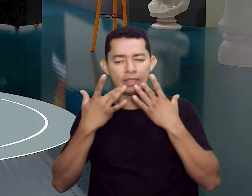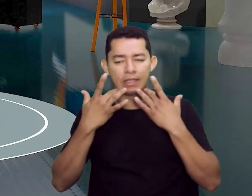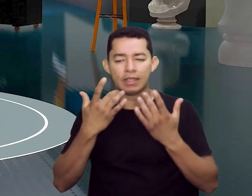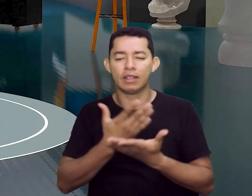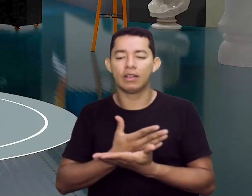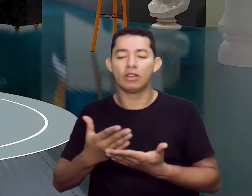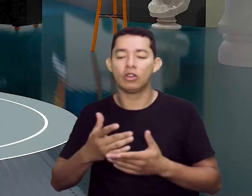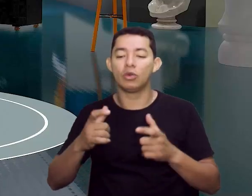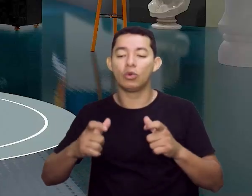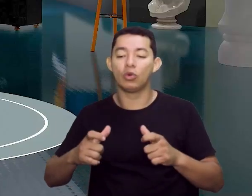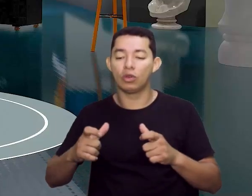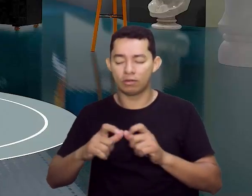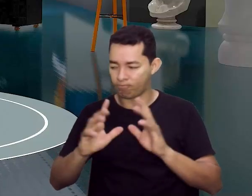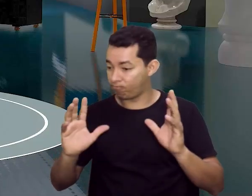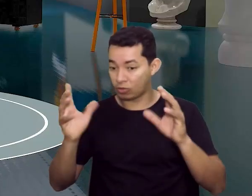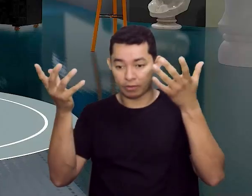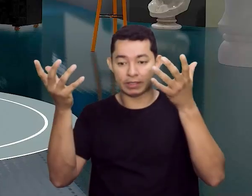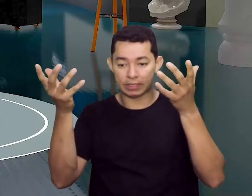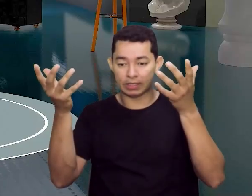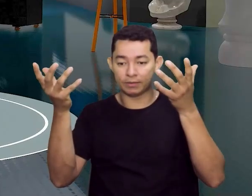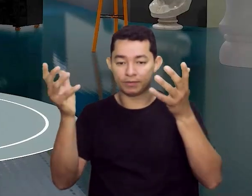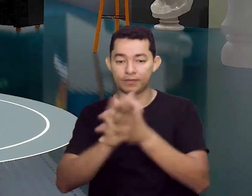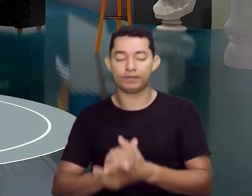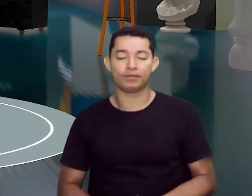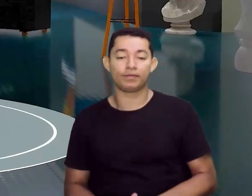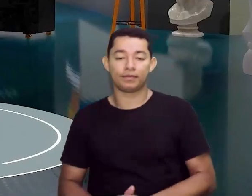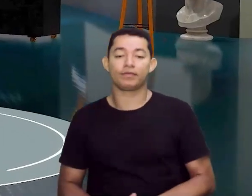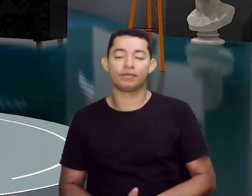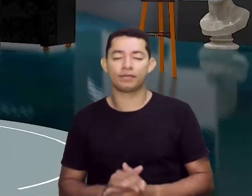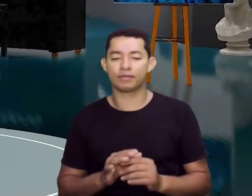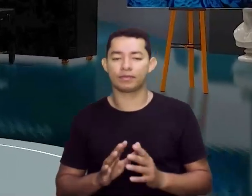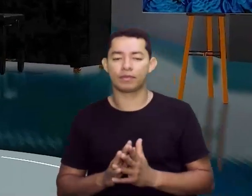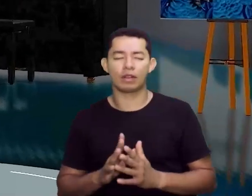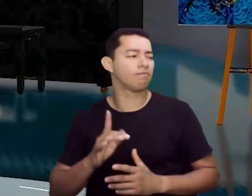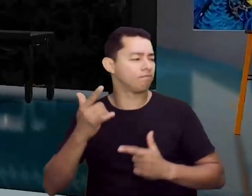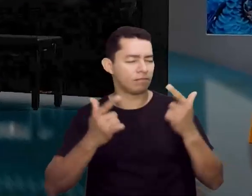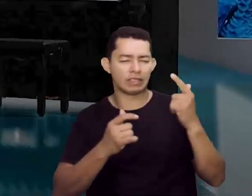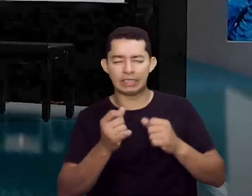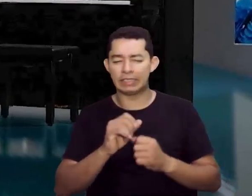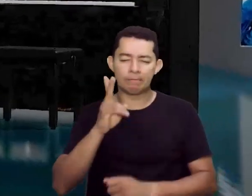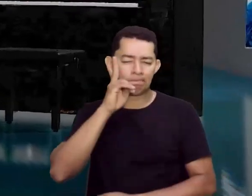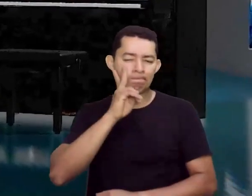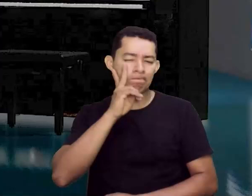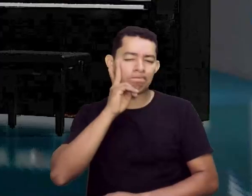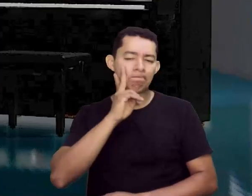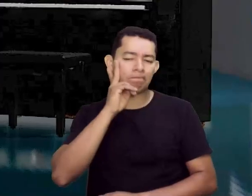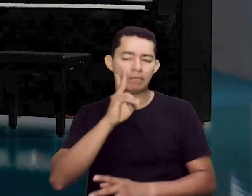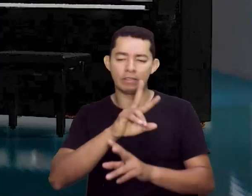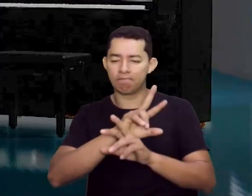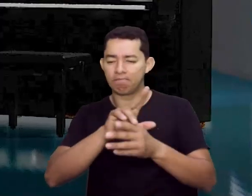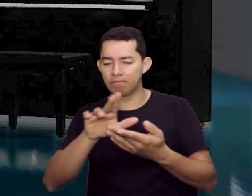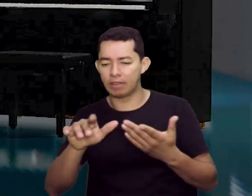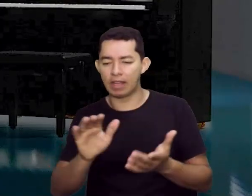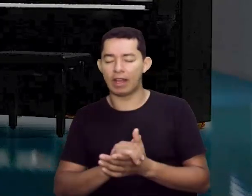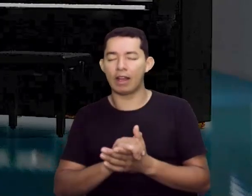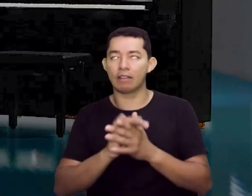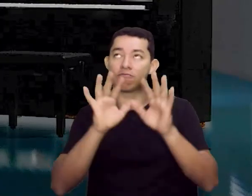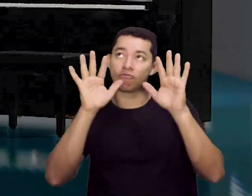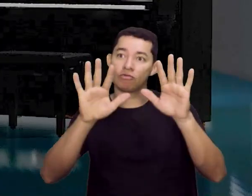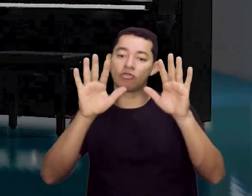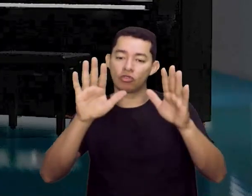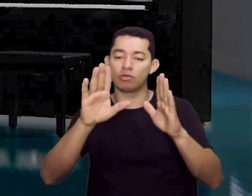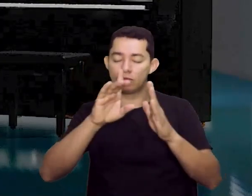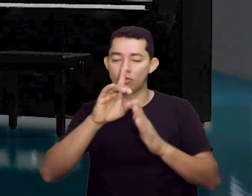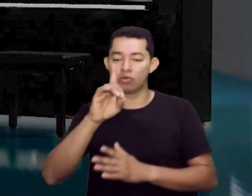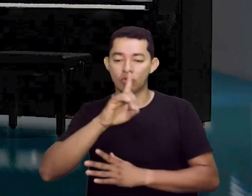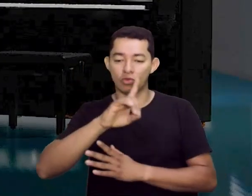tá? Tremendo, uma festa muito regada a vinho, em homenagem ao deus da